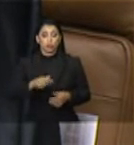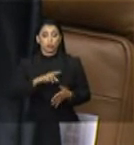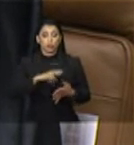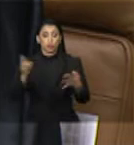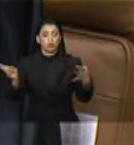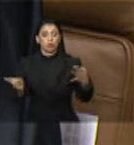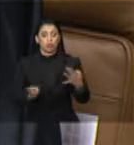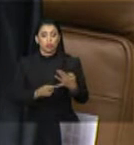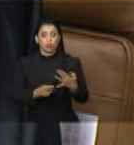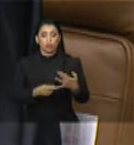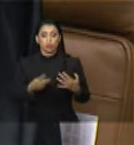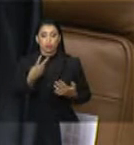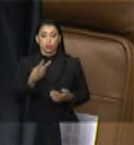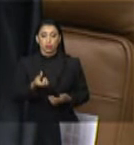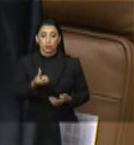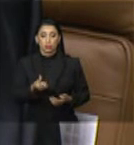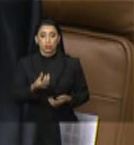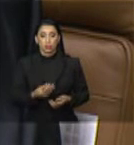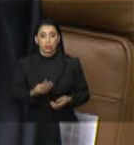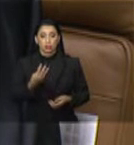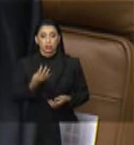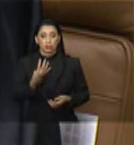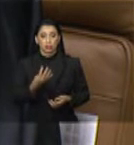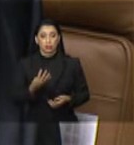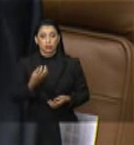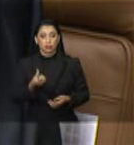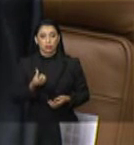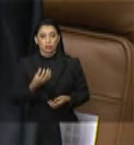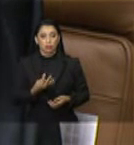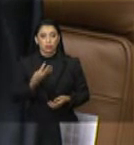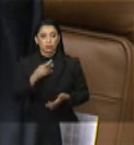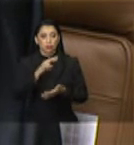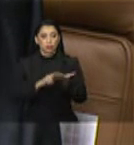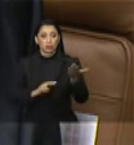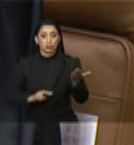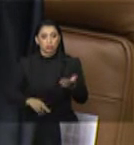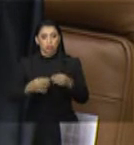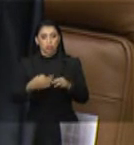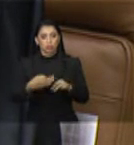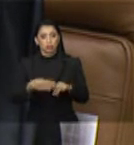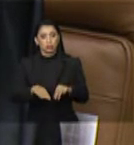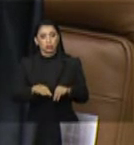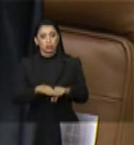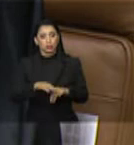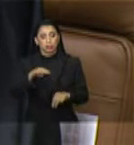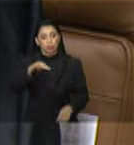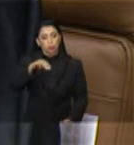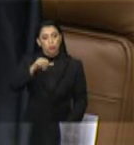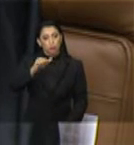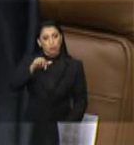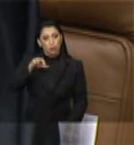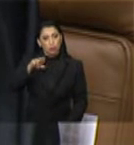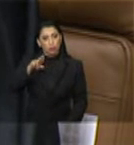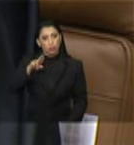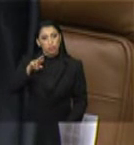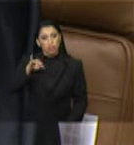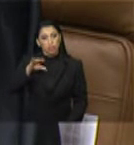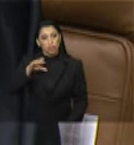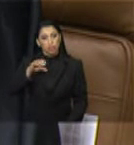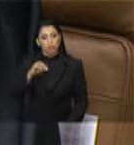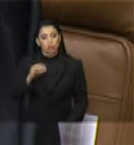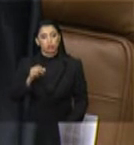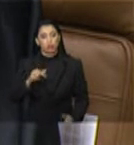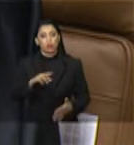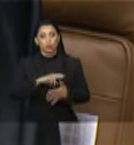ordinário 263464 da relatoria do ministro Maurício Correia com